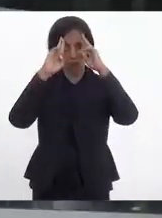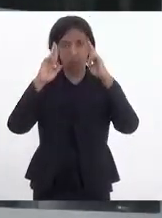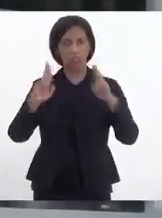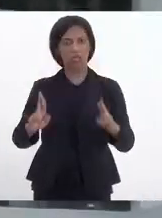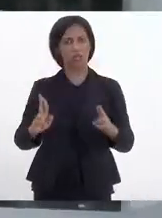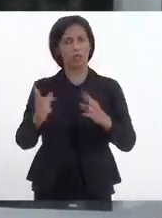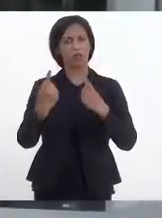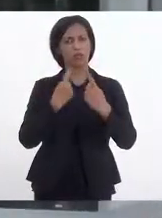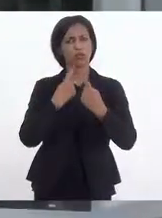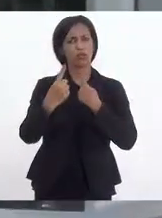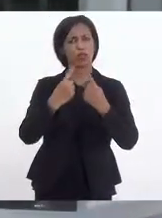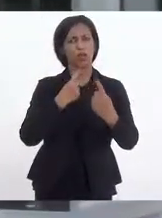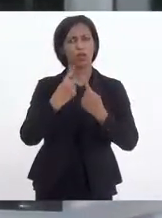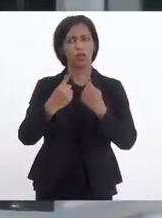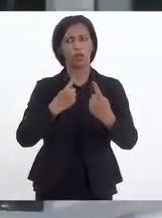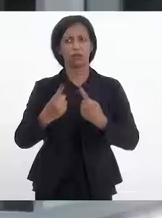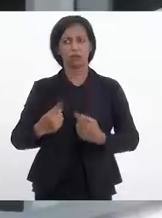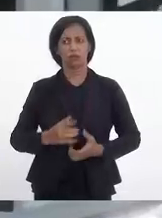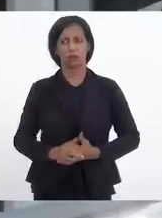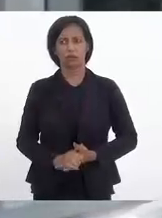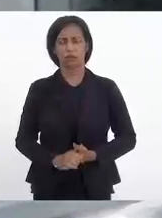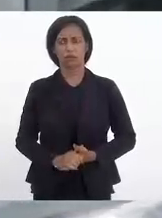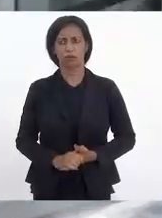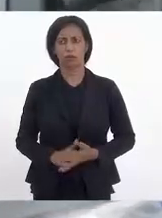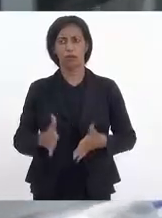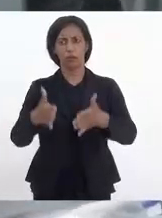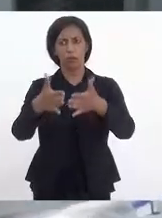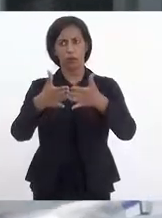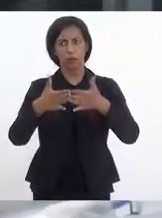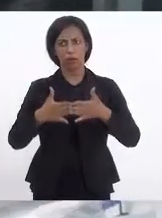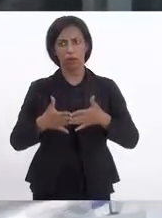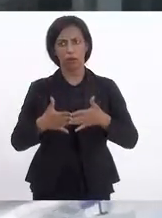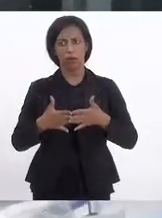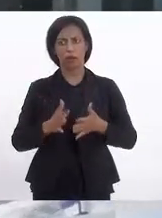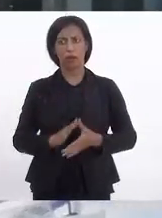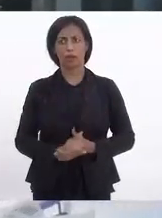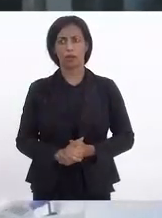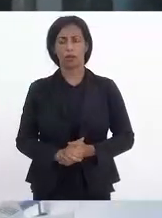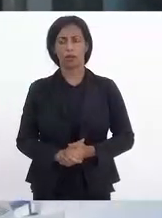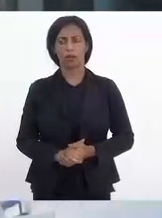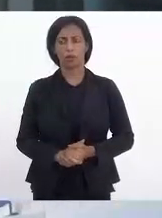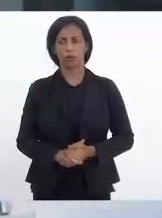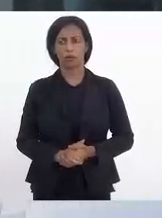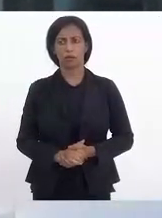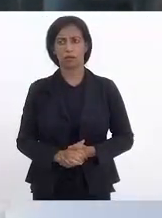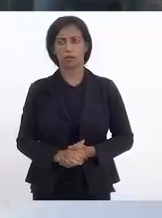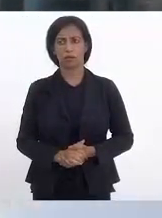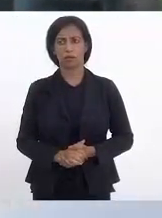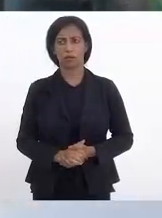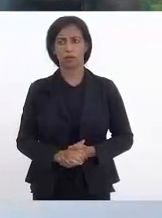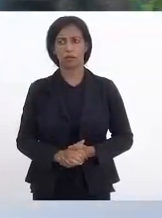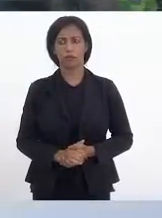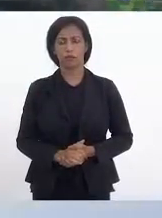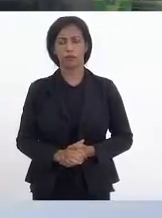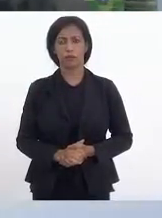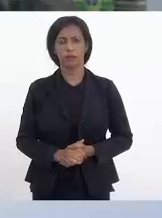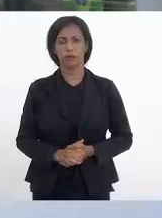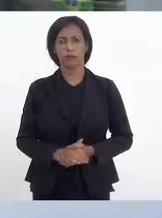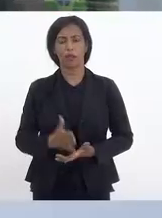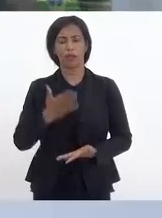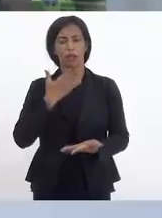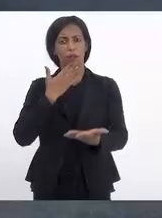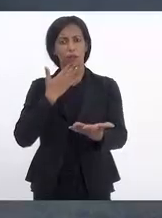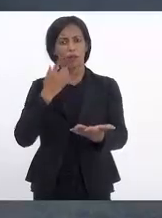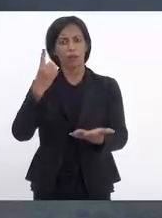respeito e diálogo por favor por favor eu penso